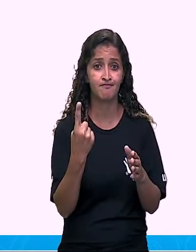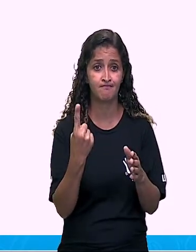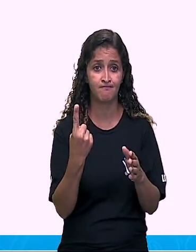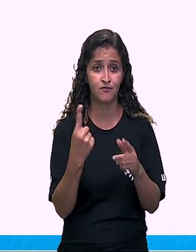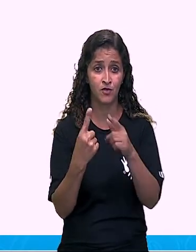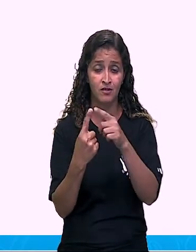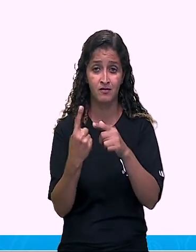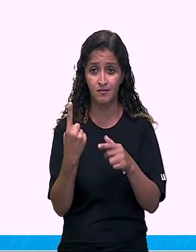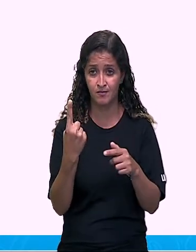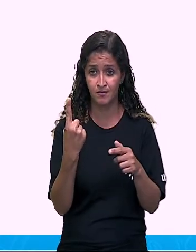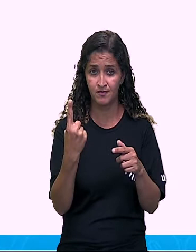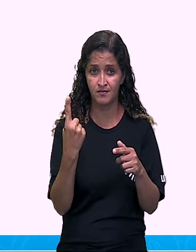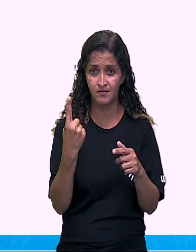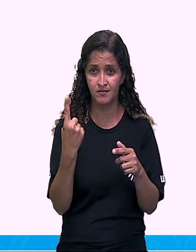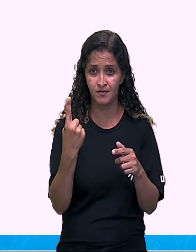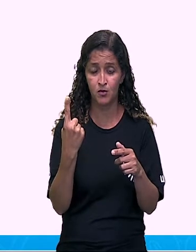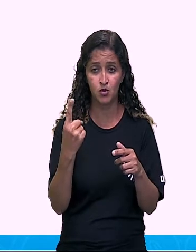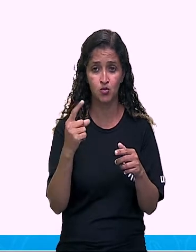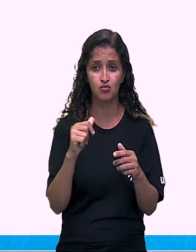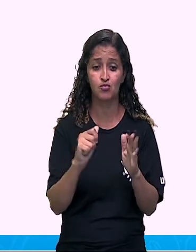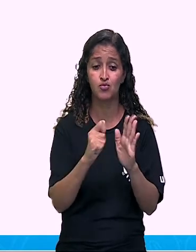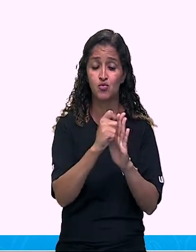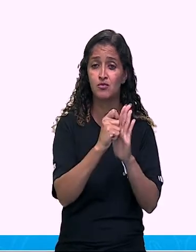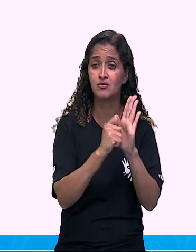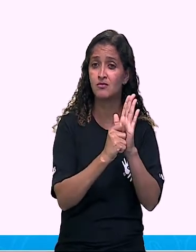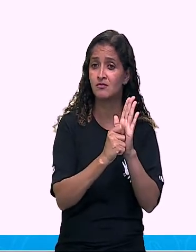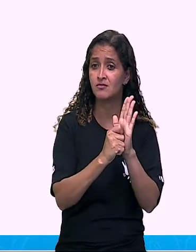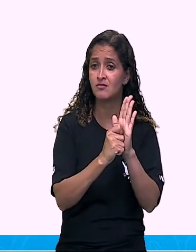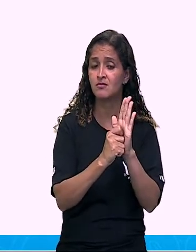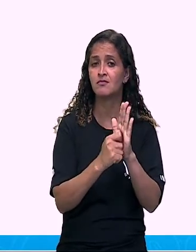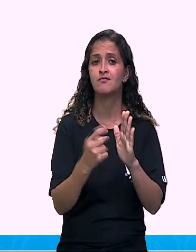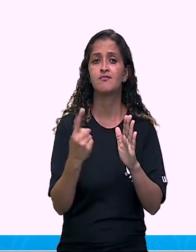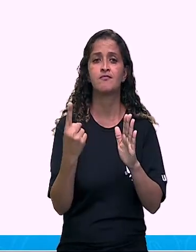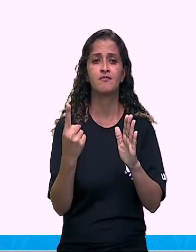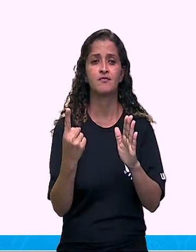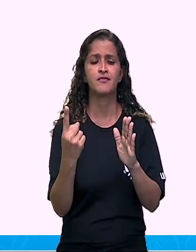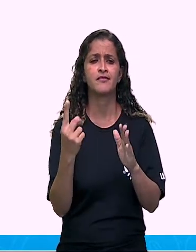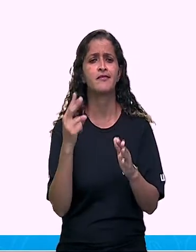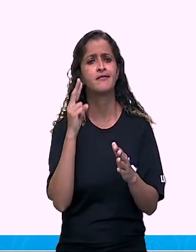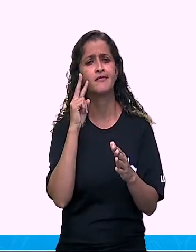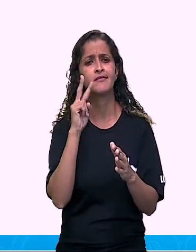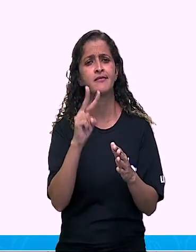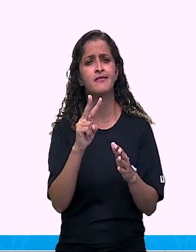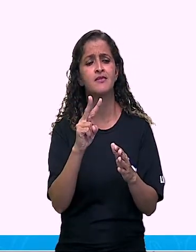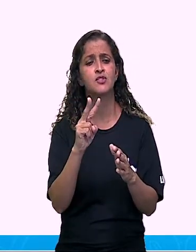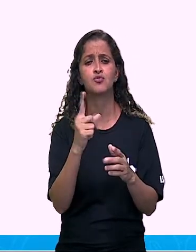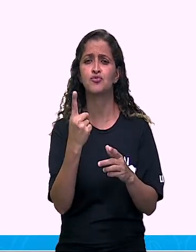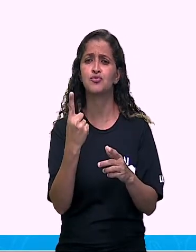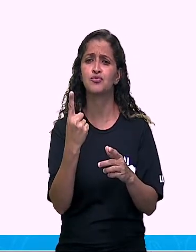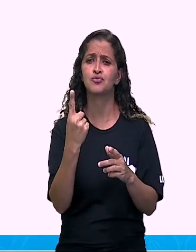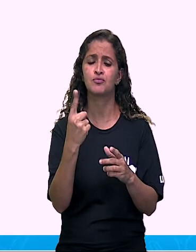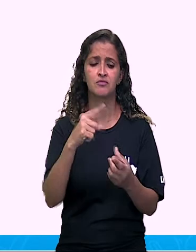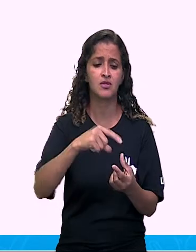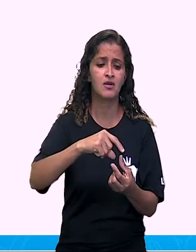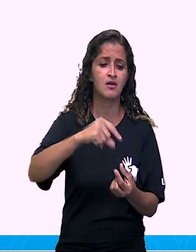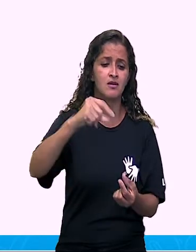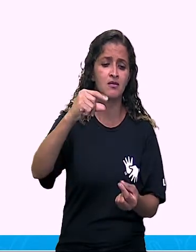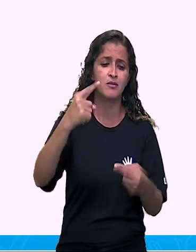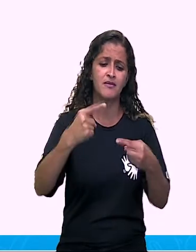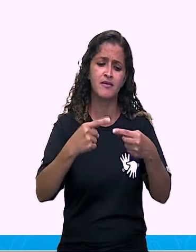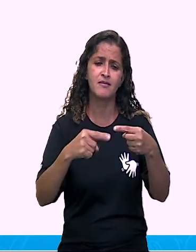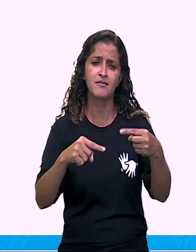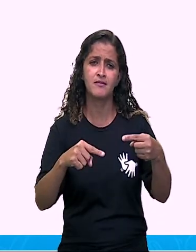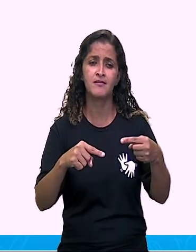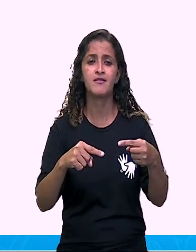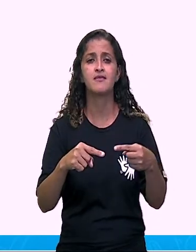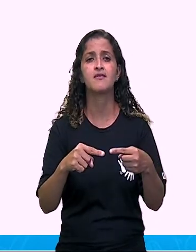número 1, só com um algarismo. Porque quando você vê que é uma barrinha, que é uma dezena na casa da